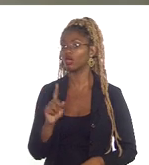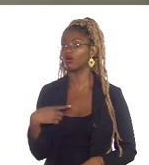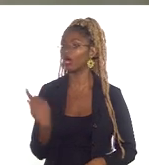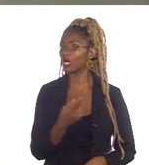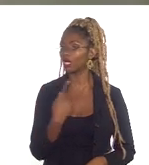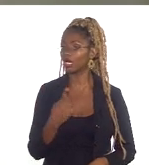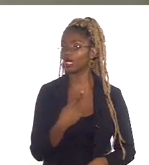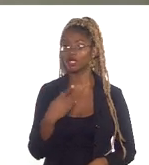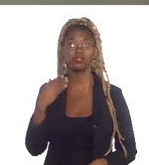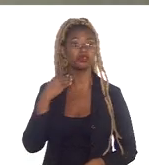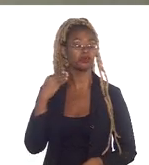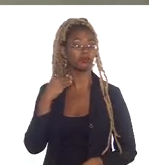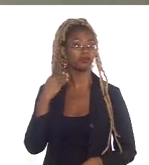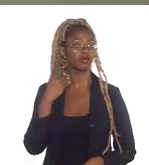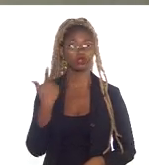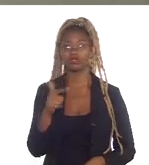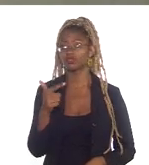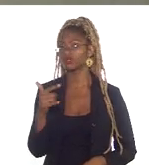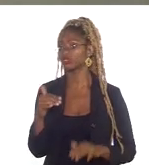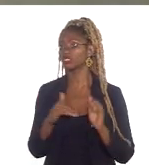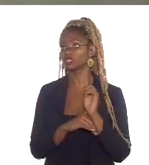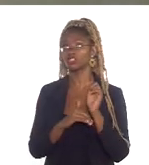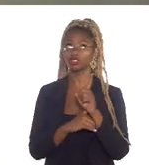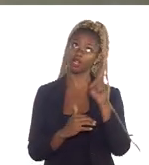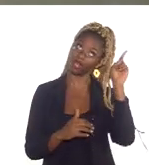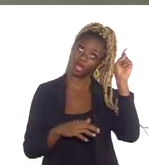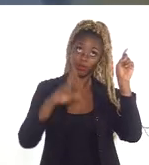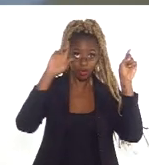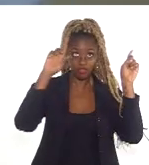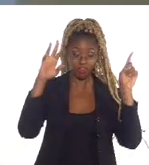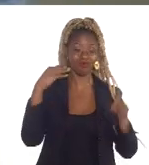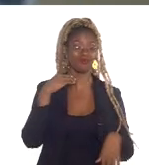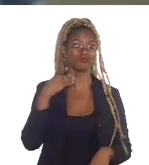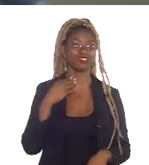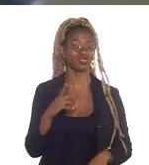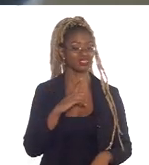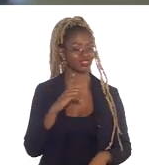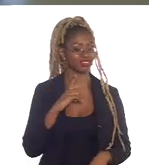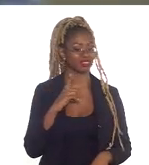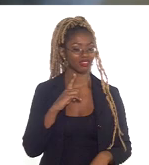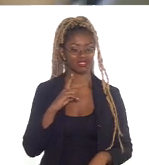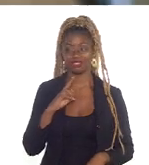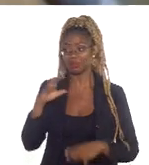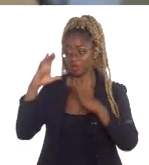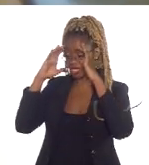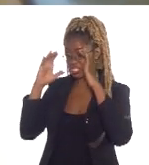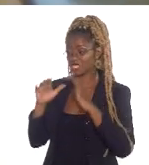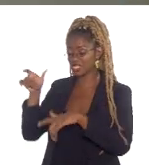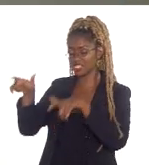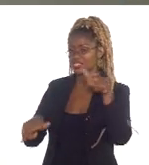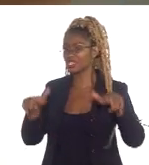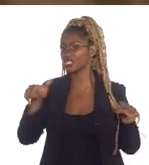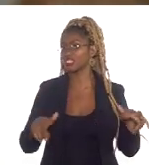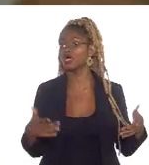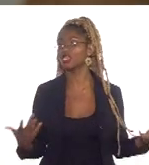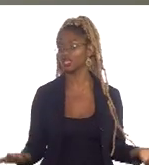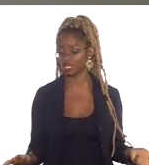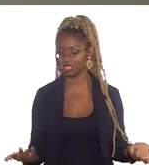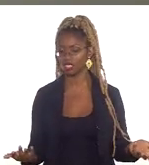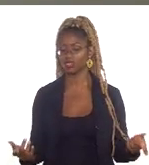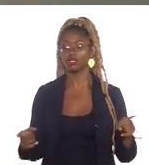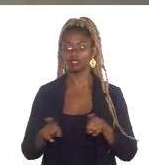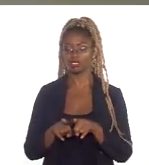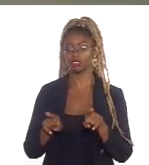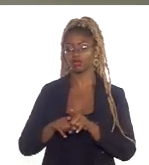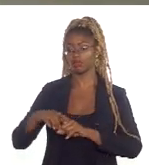bancária, não tem sigilo para o banco. Tem sigilo, em tese, para o cidadão. Como não tem sigilo também para os